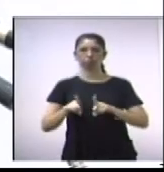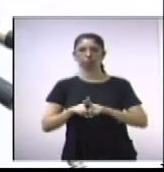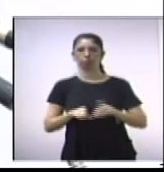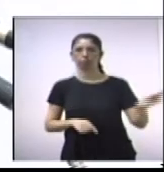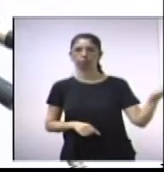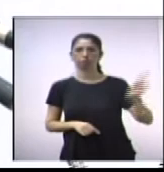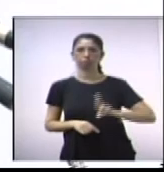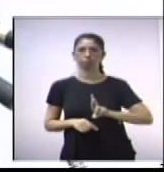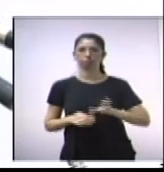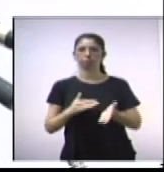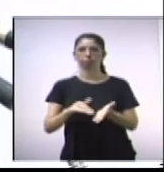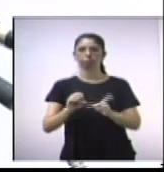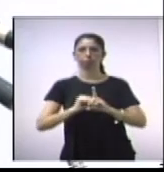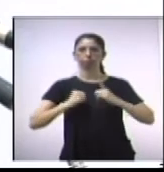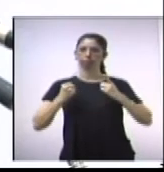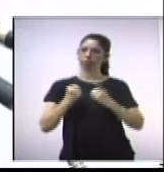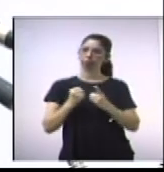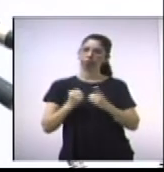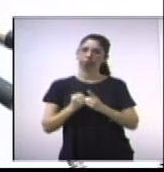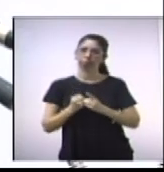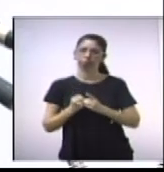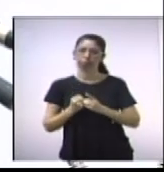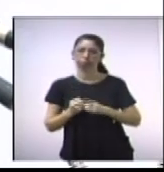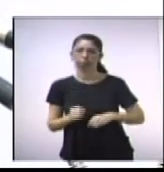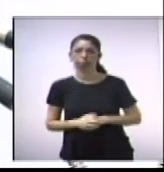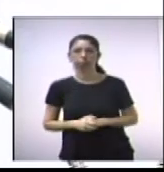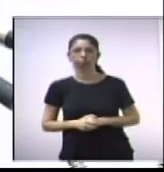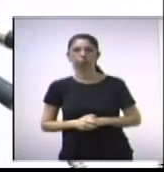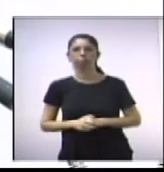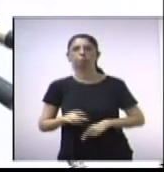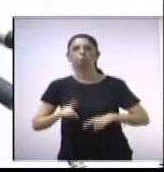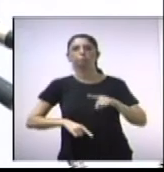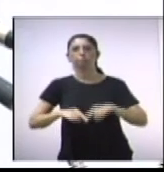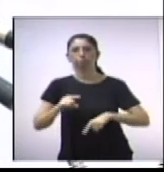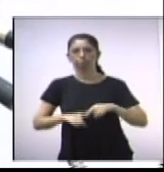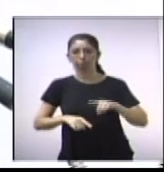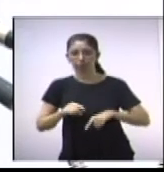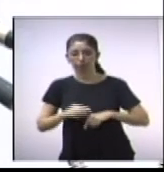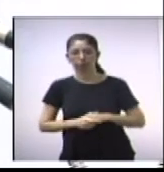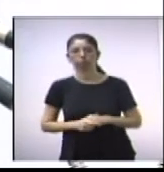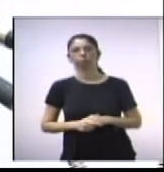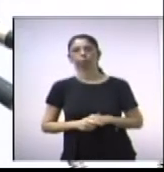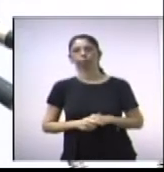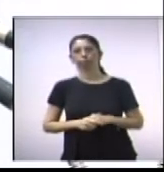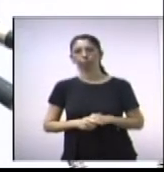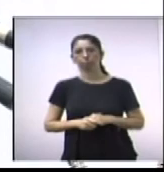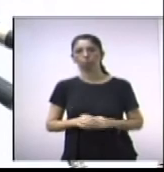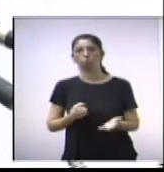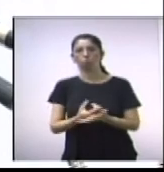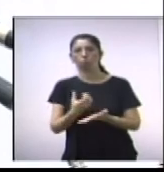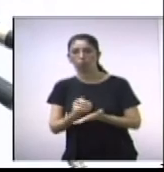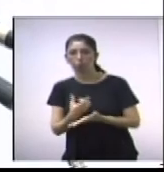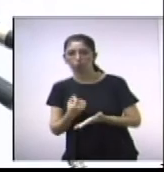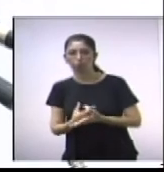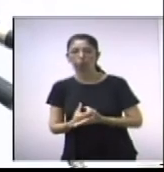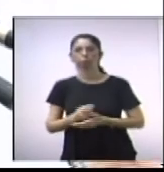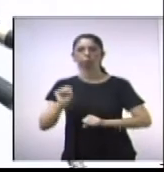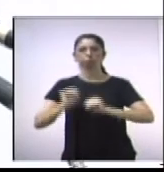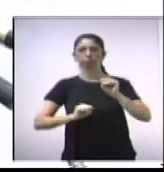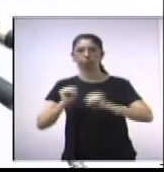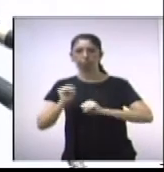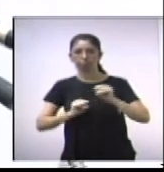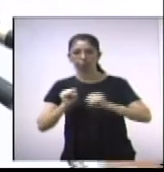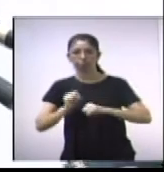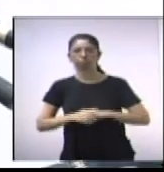meio da Secretaria de Promoção Social, informações quanto aos equipamentos industriais, objeto de doações da iniciativa privada destinados